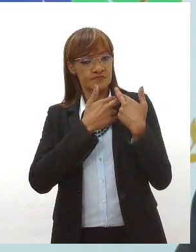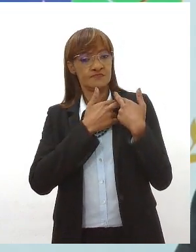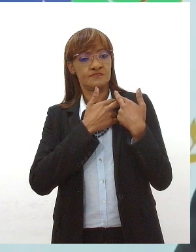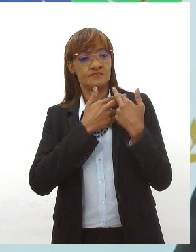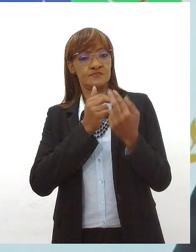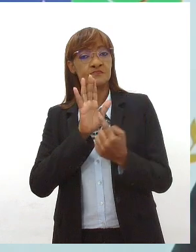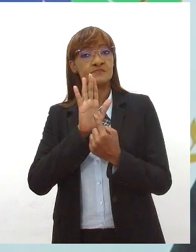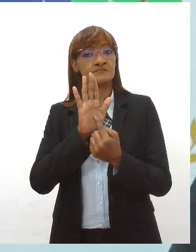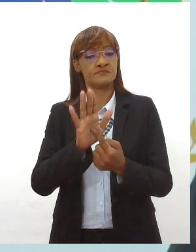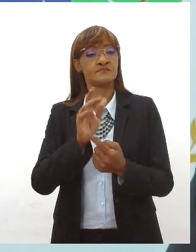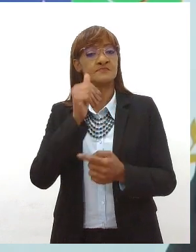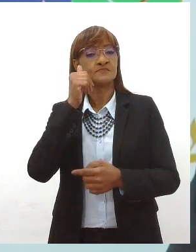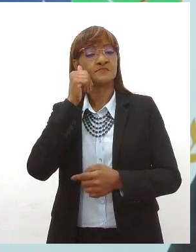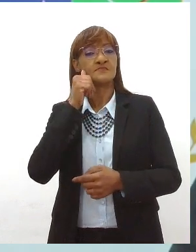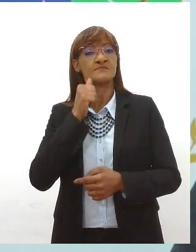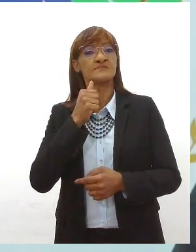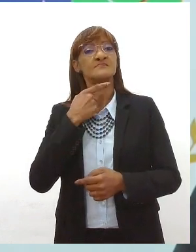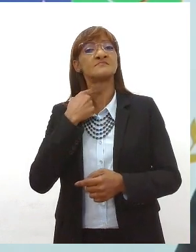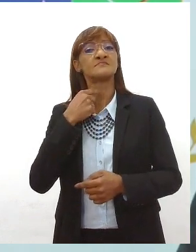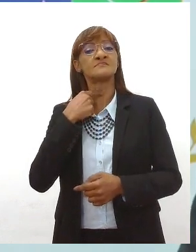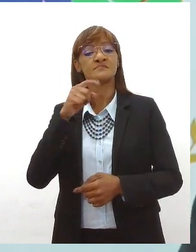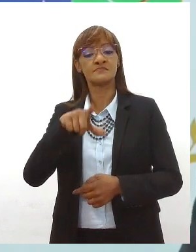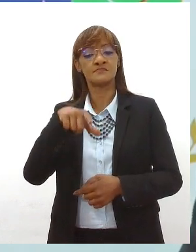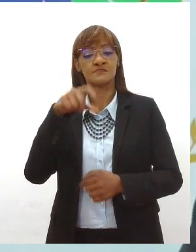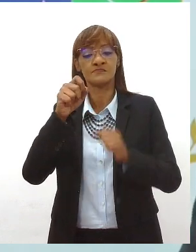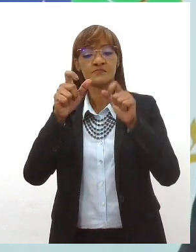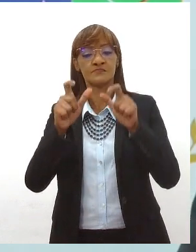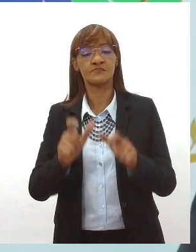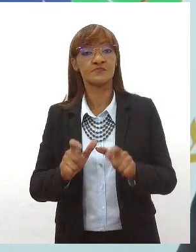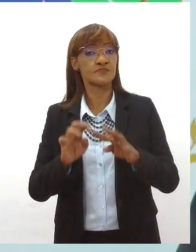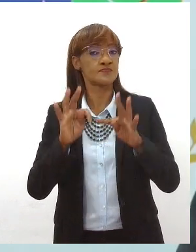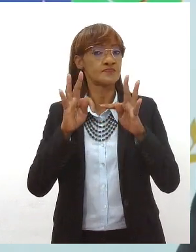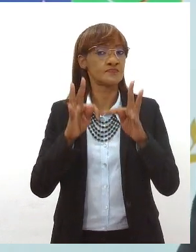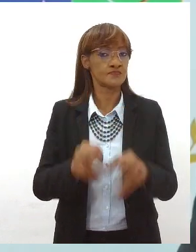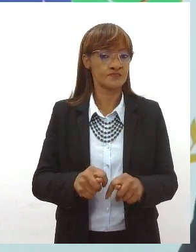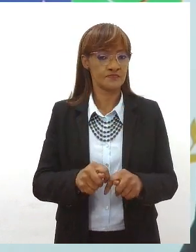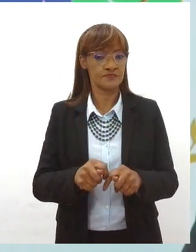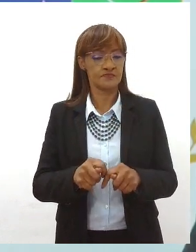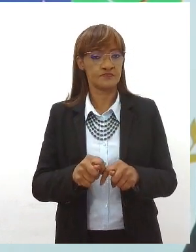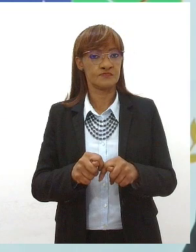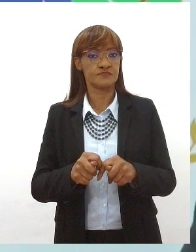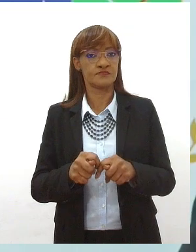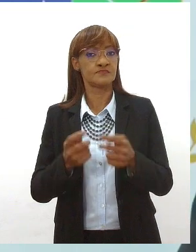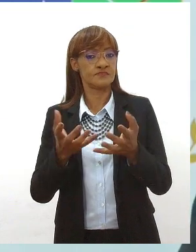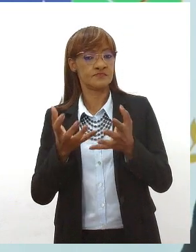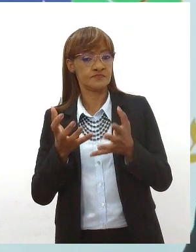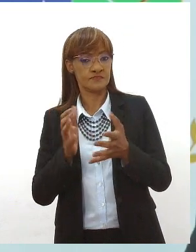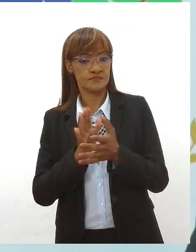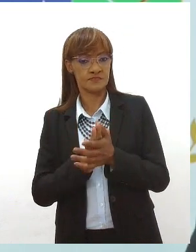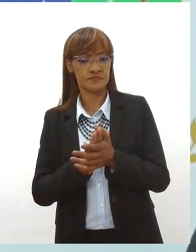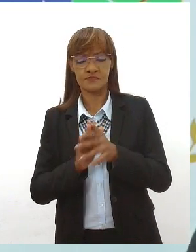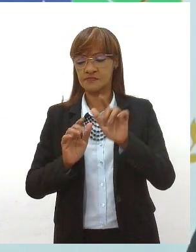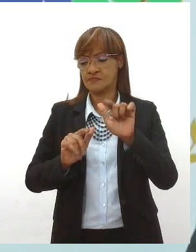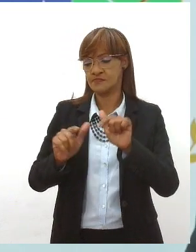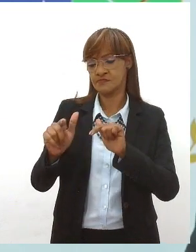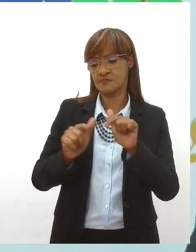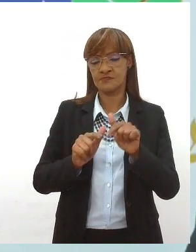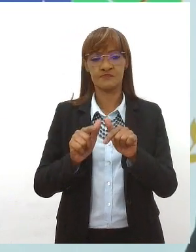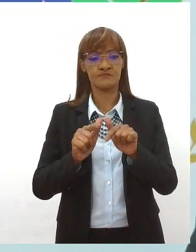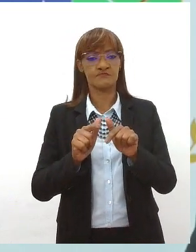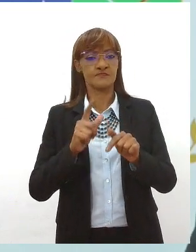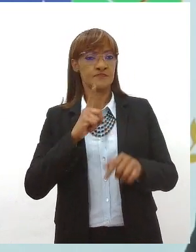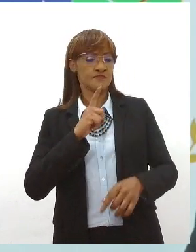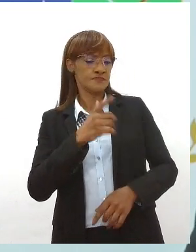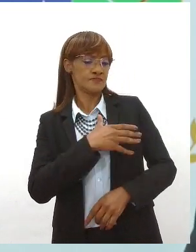onde ela quer. Ela trabalha, ela é defensora do lar, ela é mãe, ela é